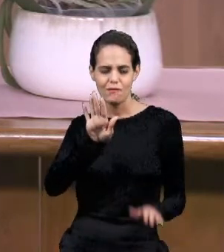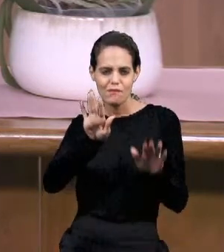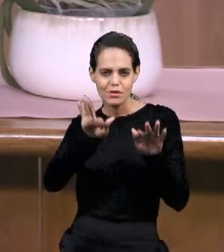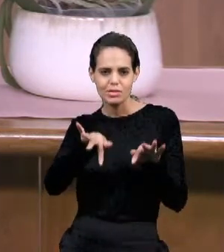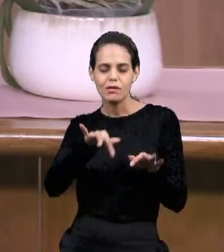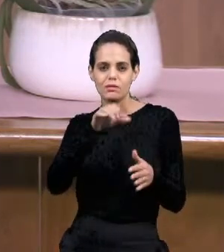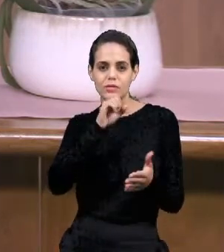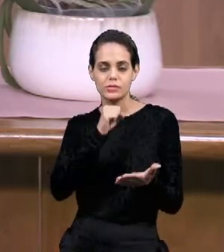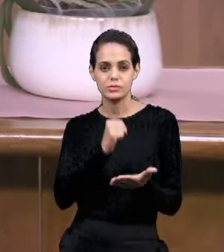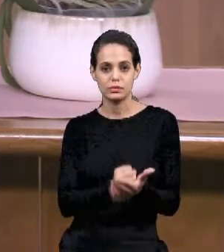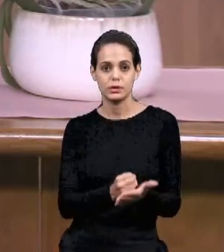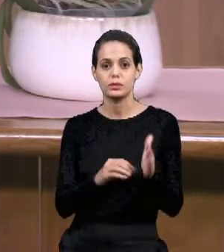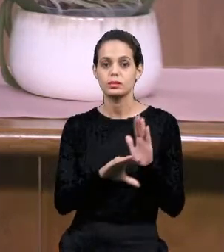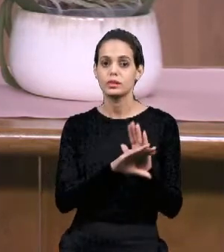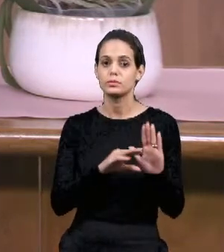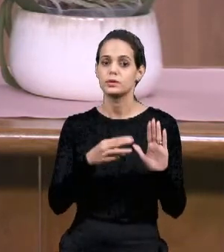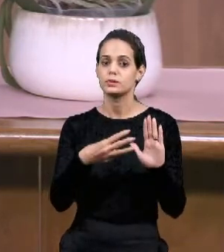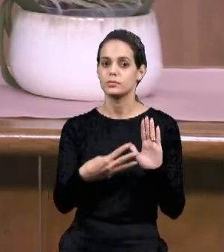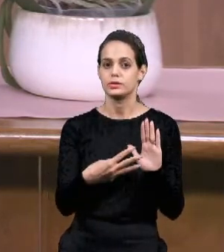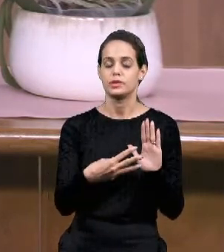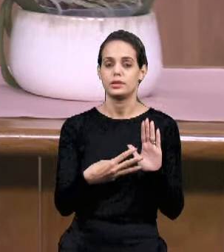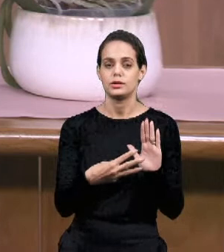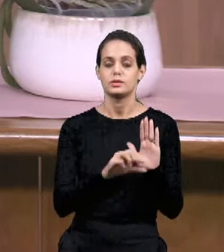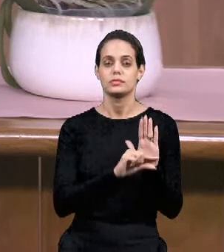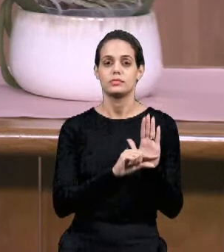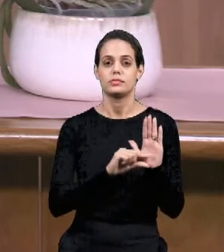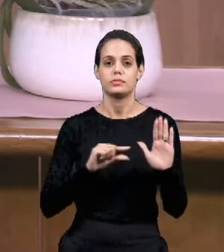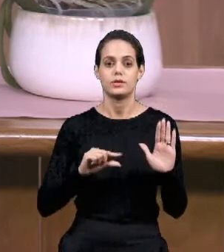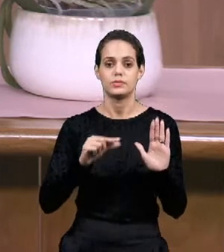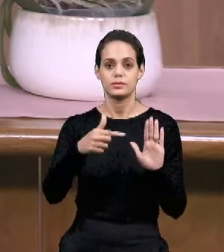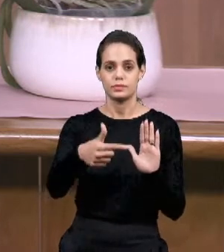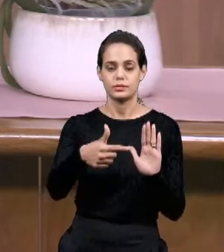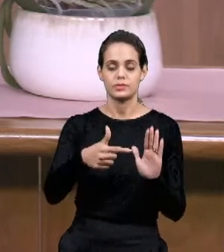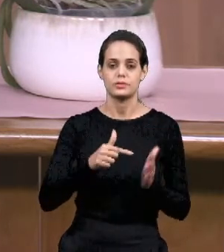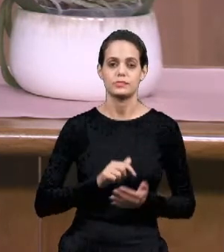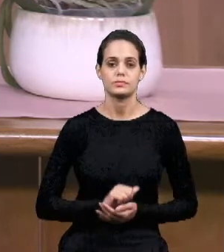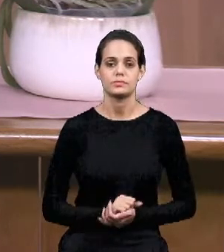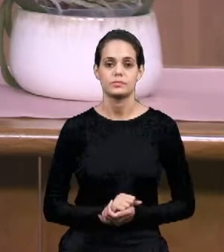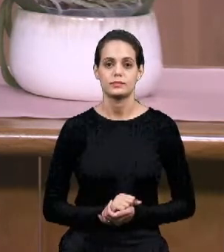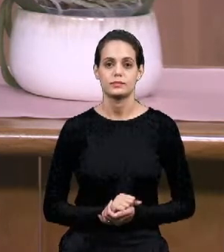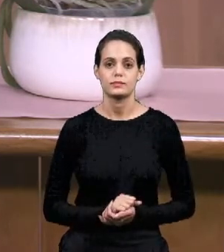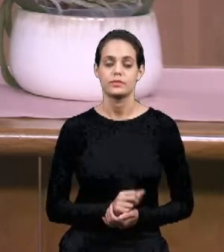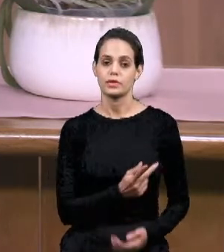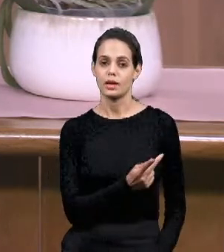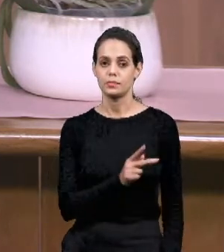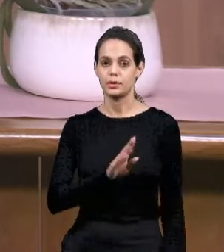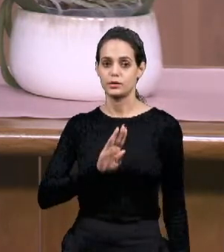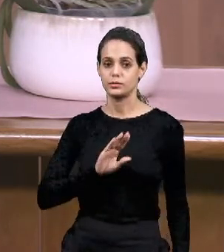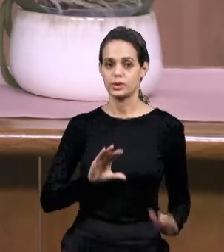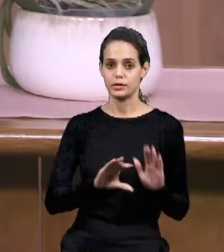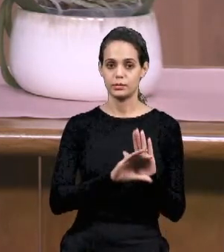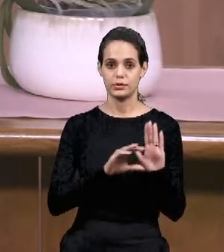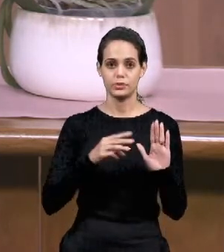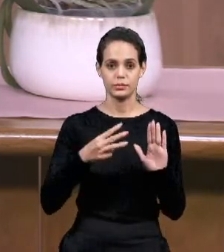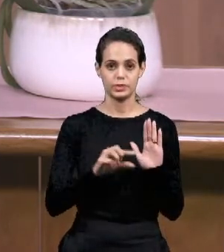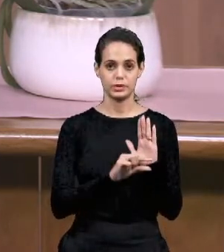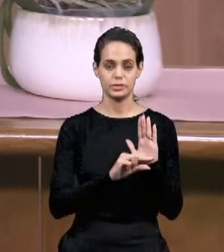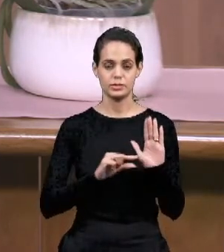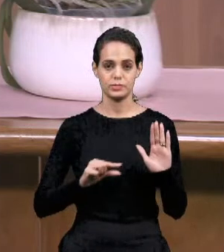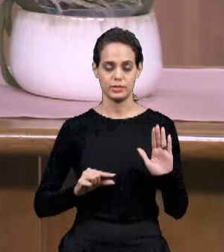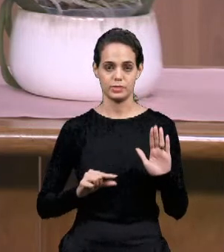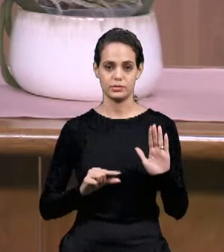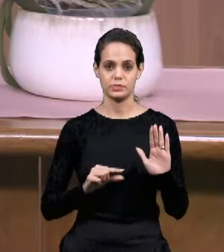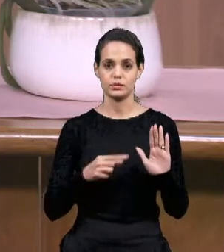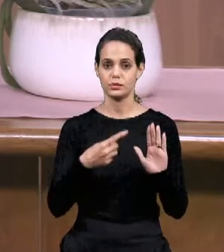O capítulo é o capítulo de número 3 e o verso 2. Abacuque, capítulo 3, verso 2, é